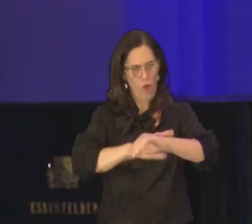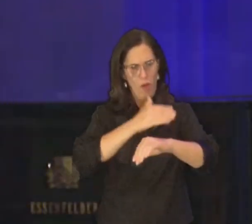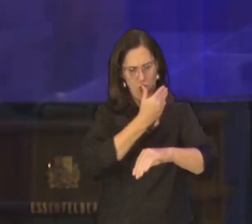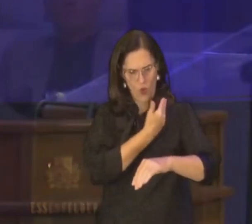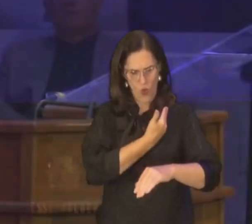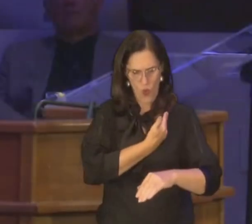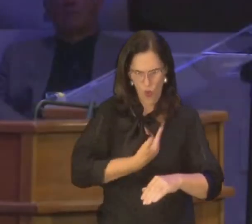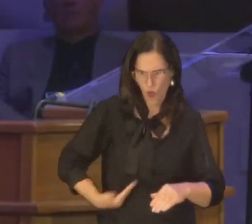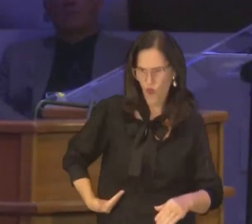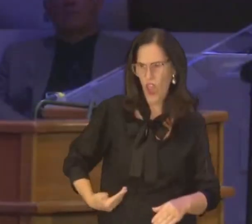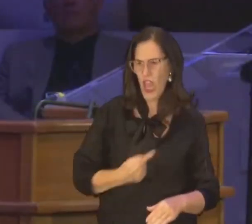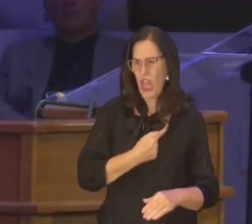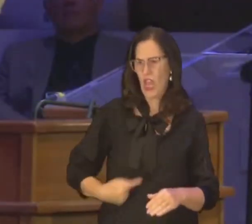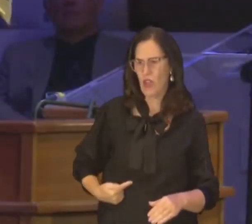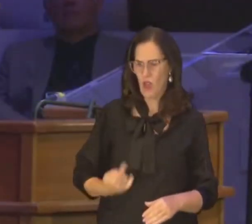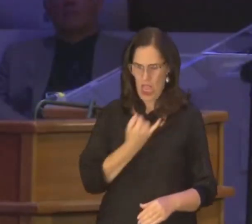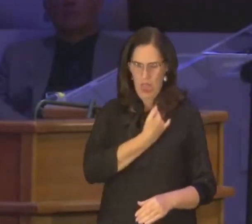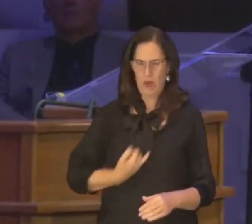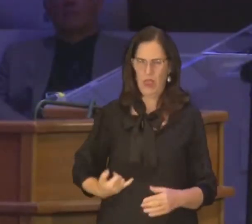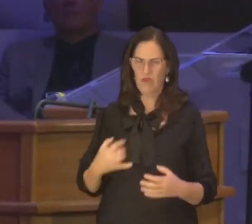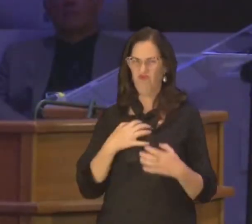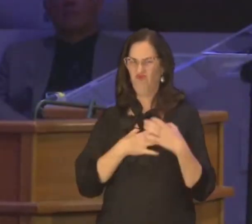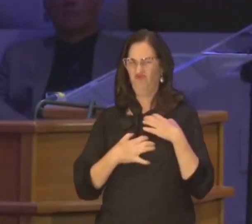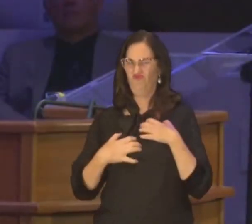quando um império começa a se incomodar